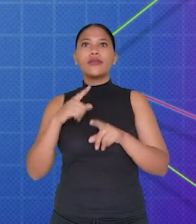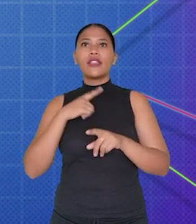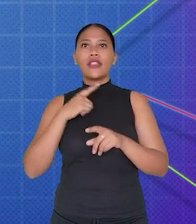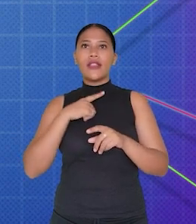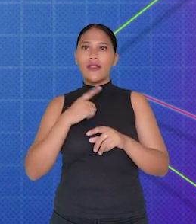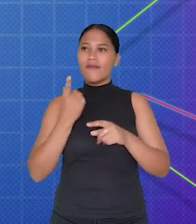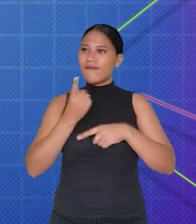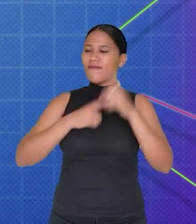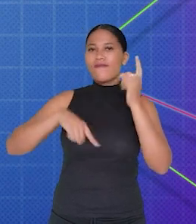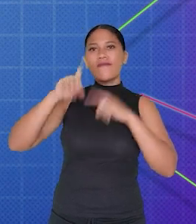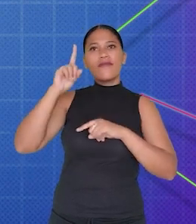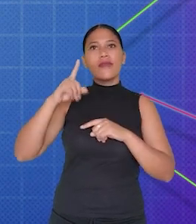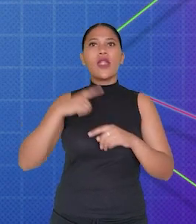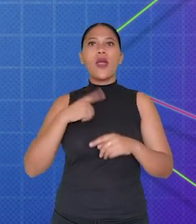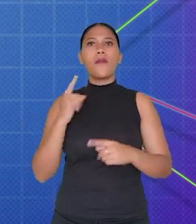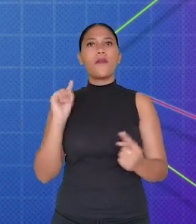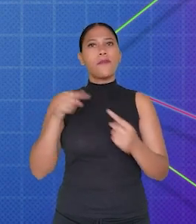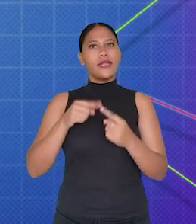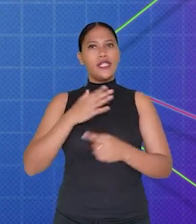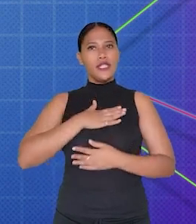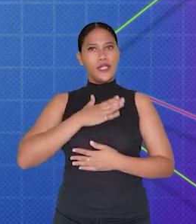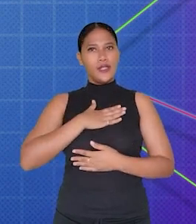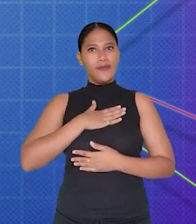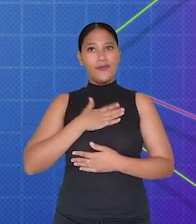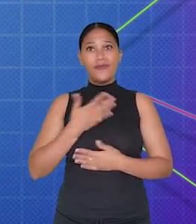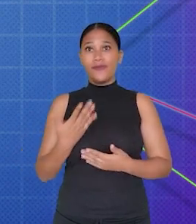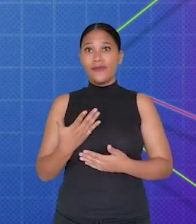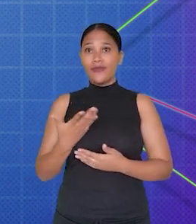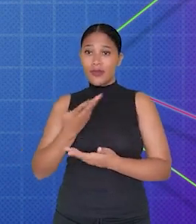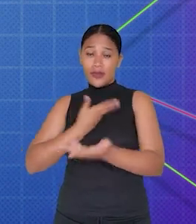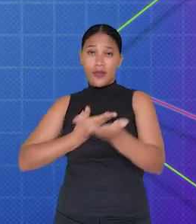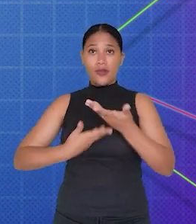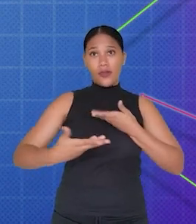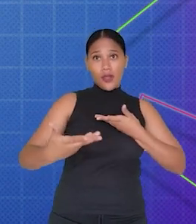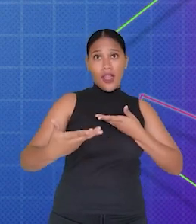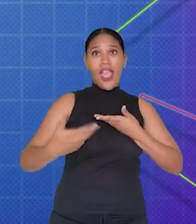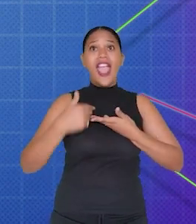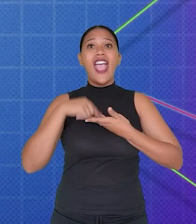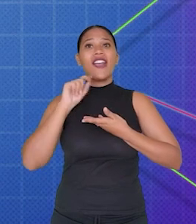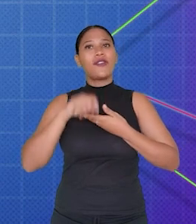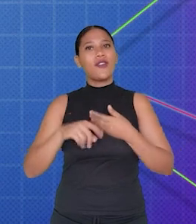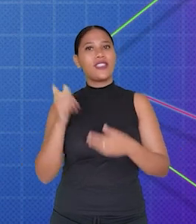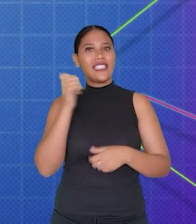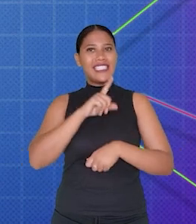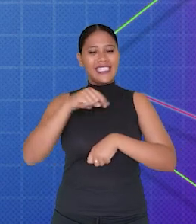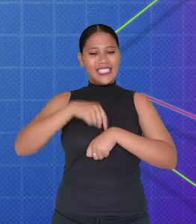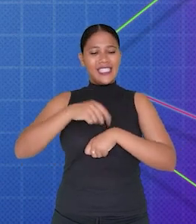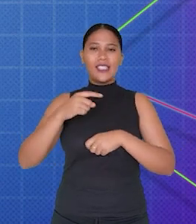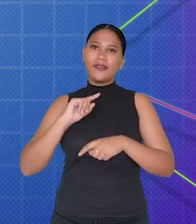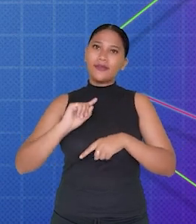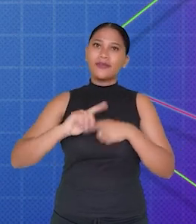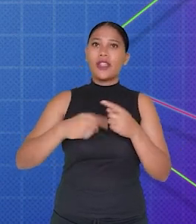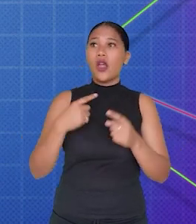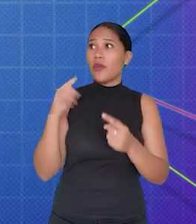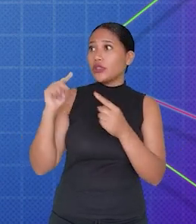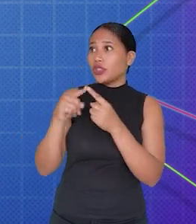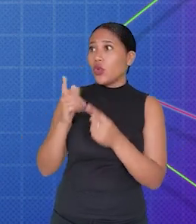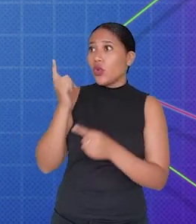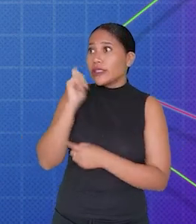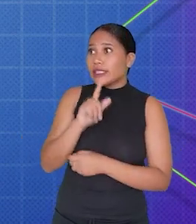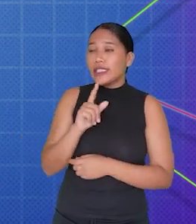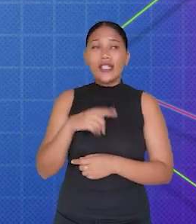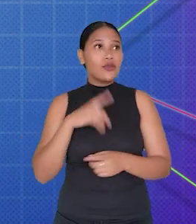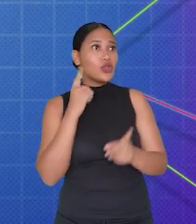e vence as adversidades, cumprindo a sua missão. A recompensa é concedida em seguida, que pode ser alcançar o objetivo